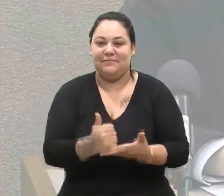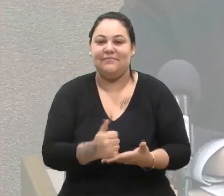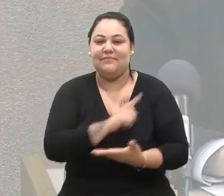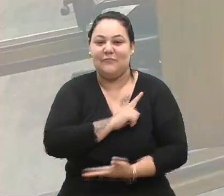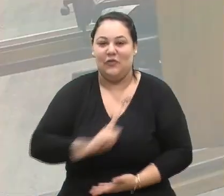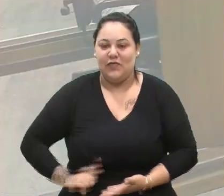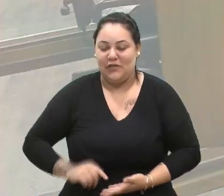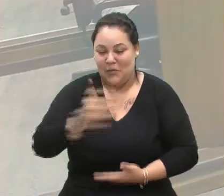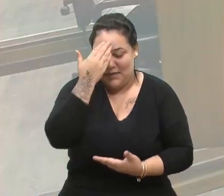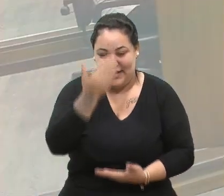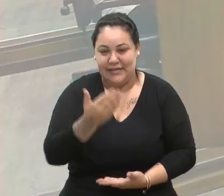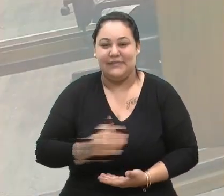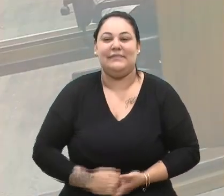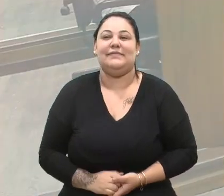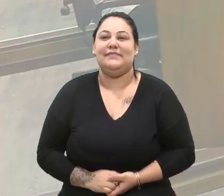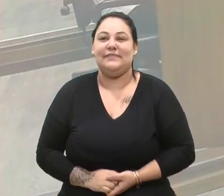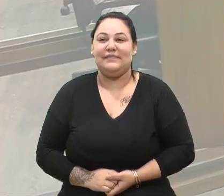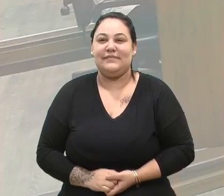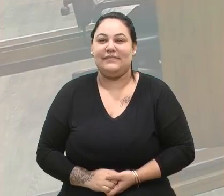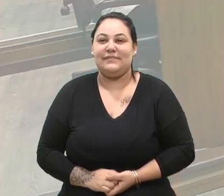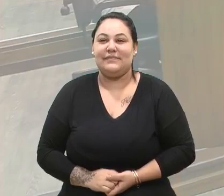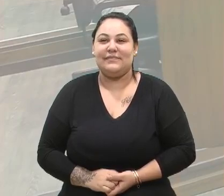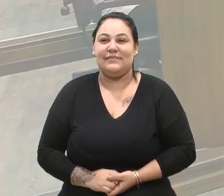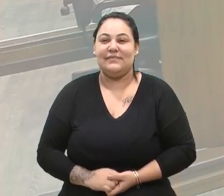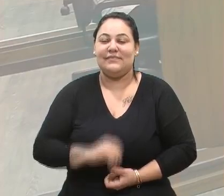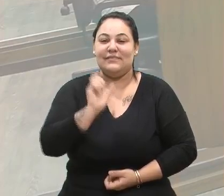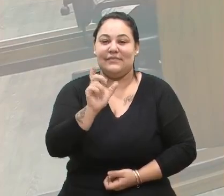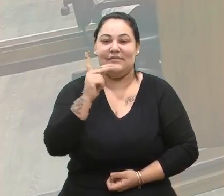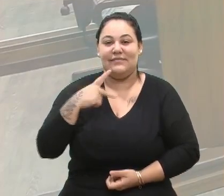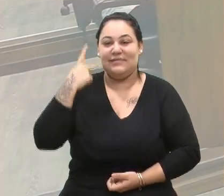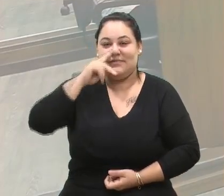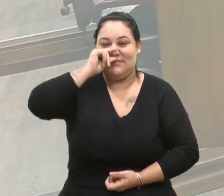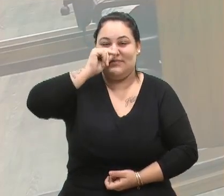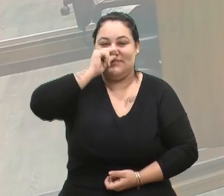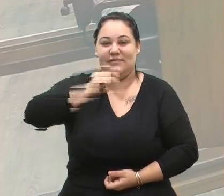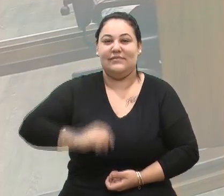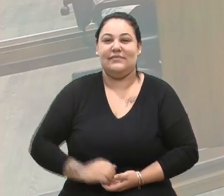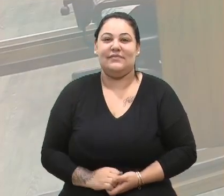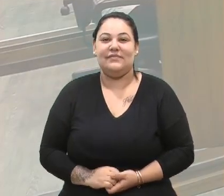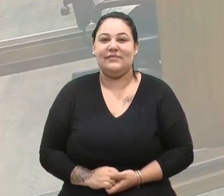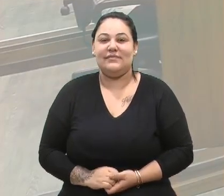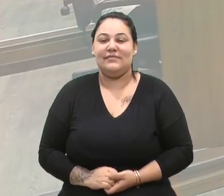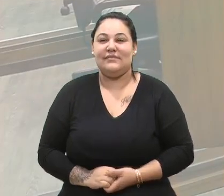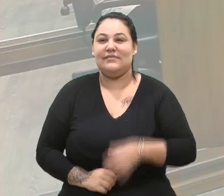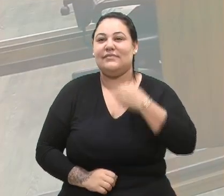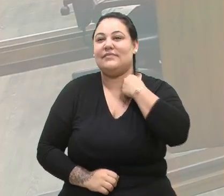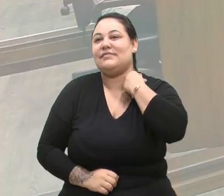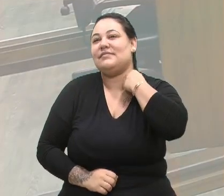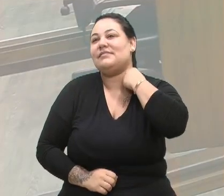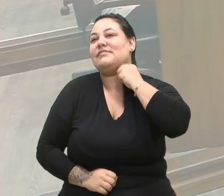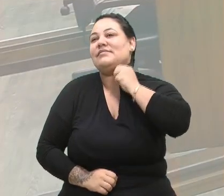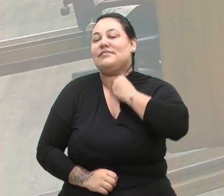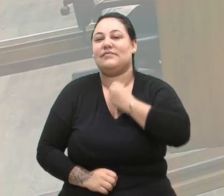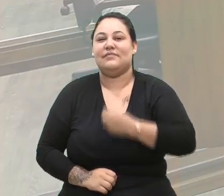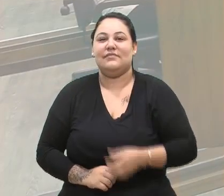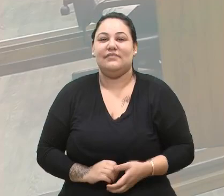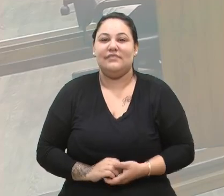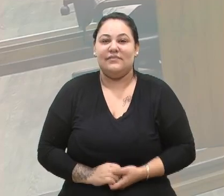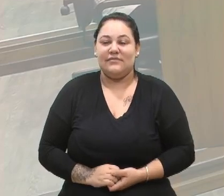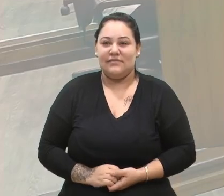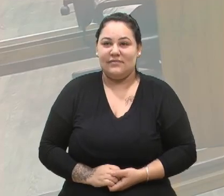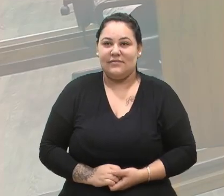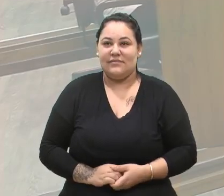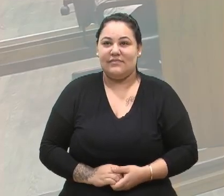Obrigada. Com a palavra, vereador Sandro Fantinel. Peço a palavra. Senhora